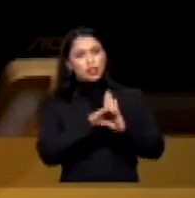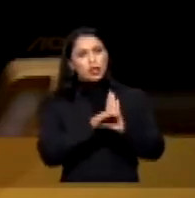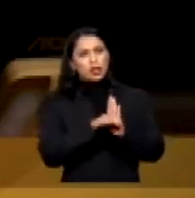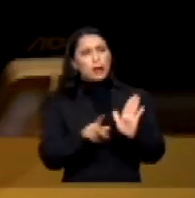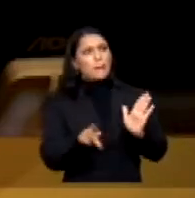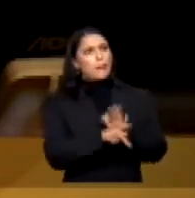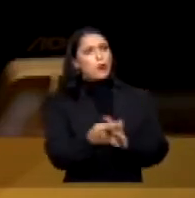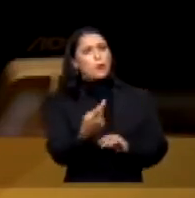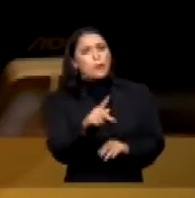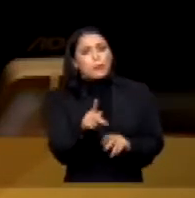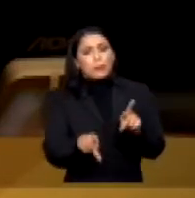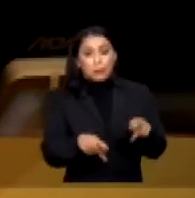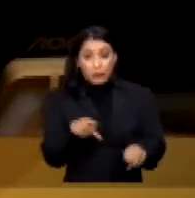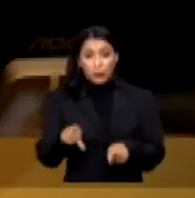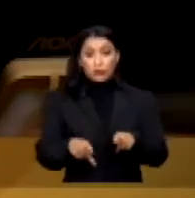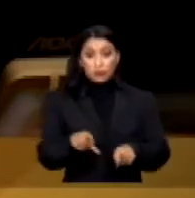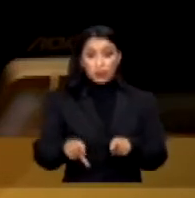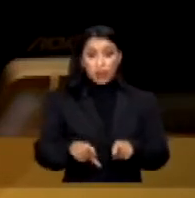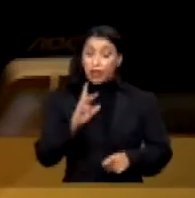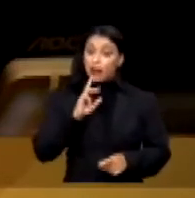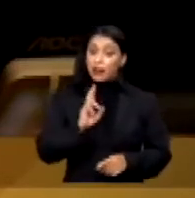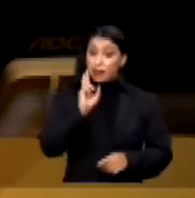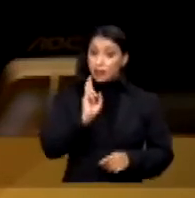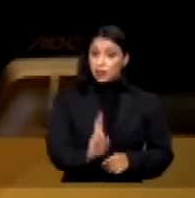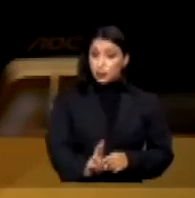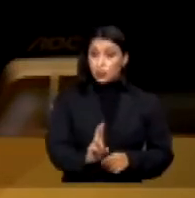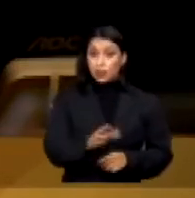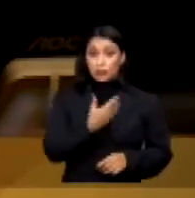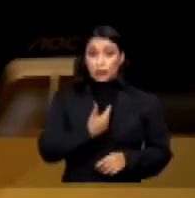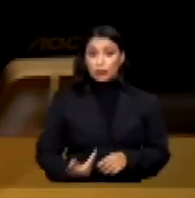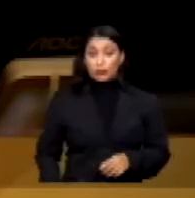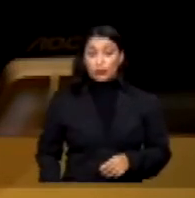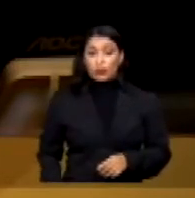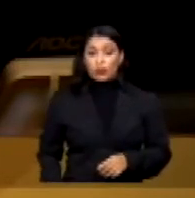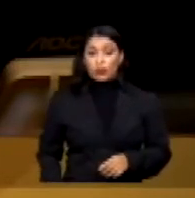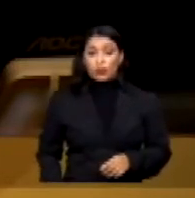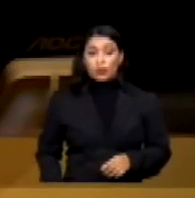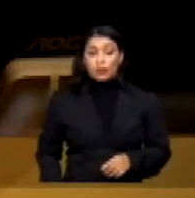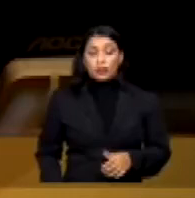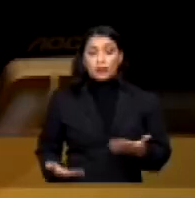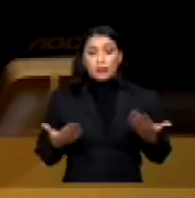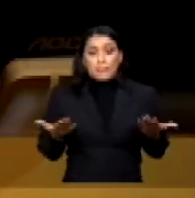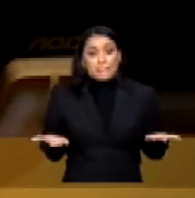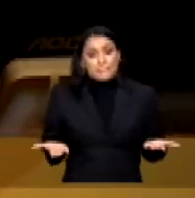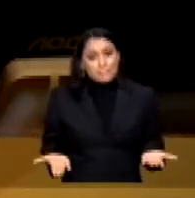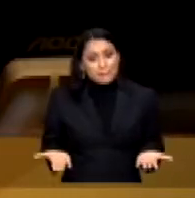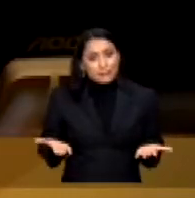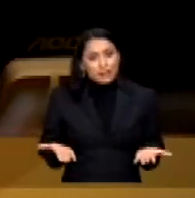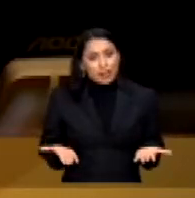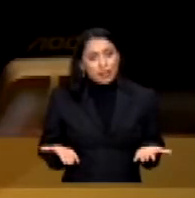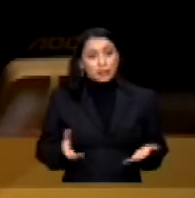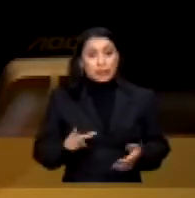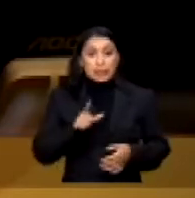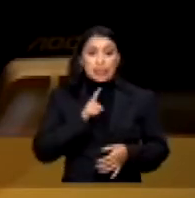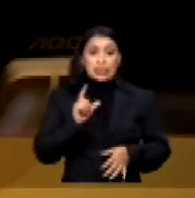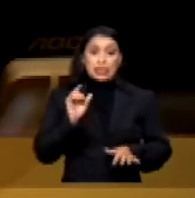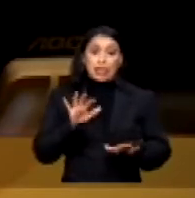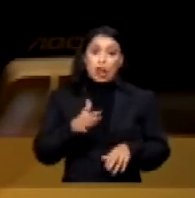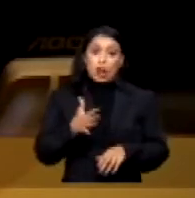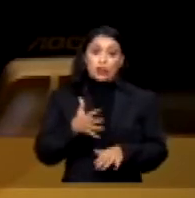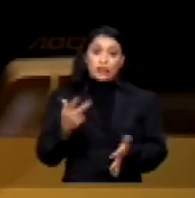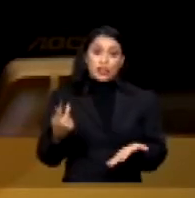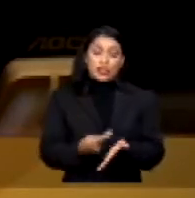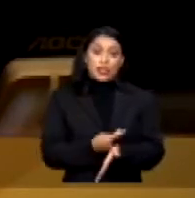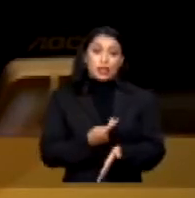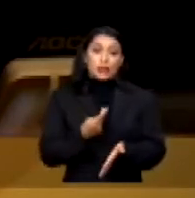qualquer do povo faça. Isso é a pronta resposta do Estado à criminalidade. Mas aqui, corremos o risco,